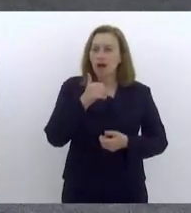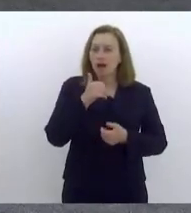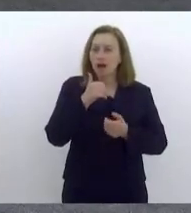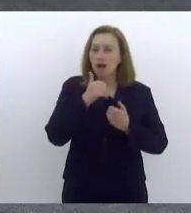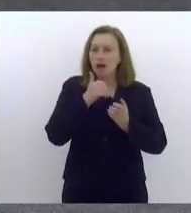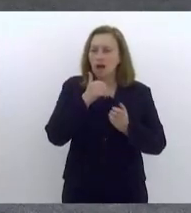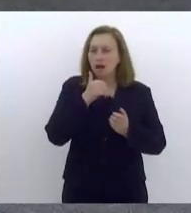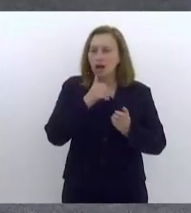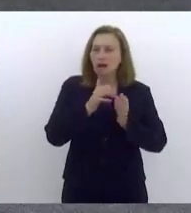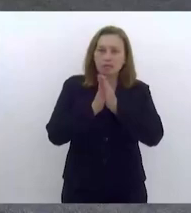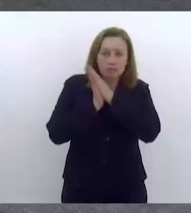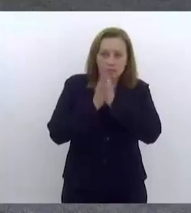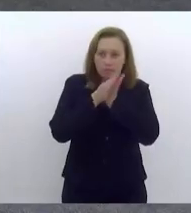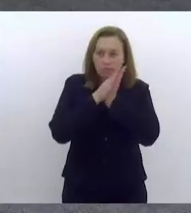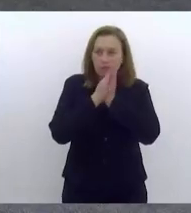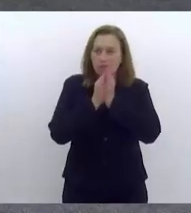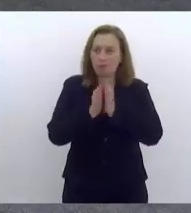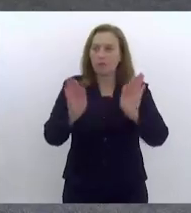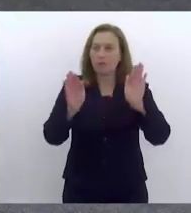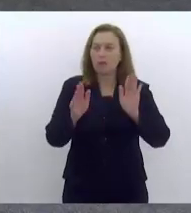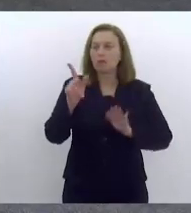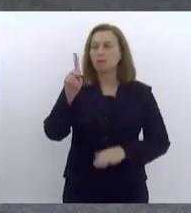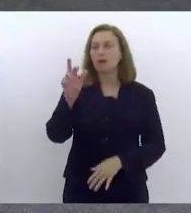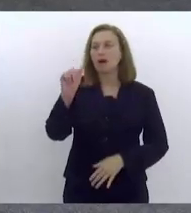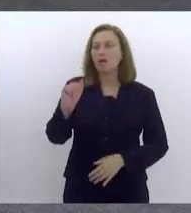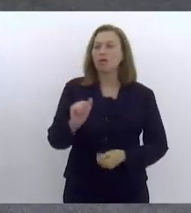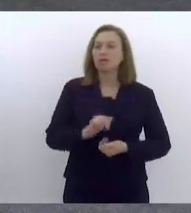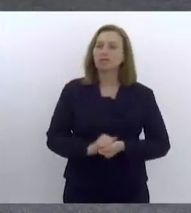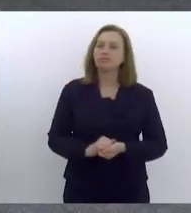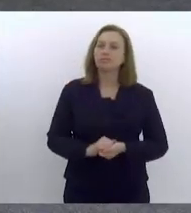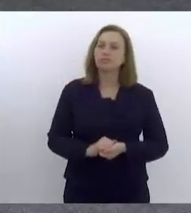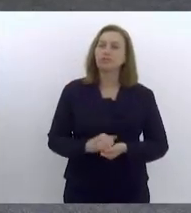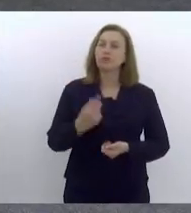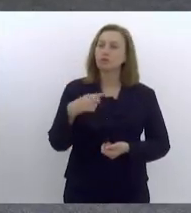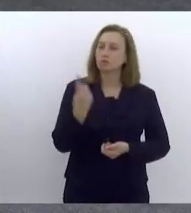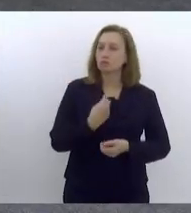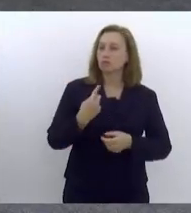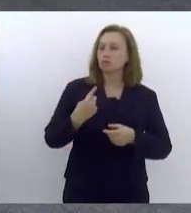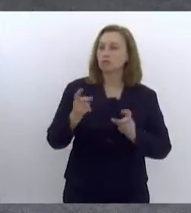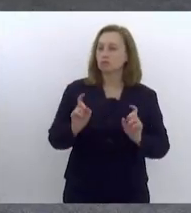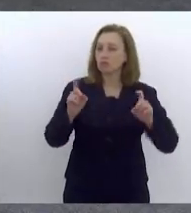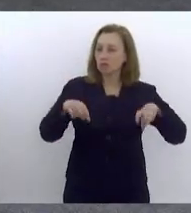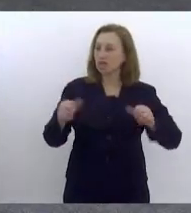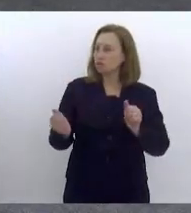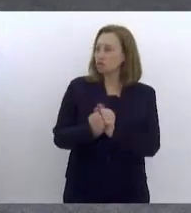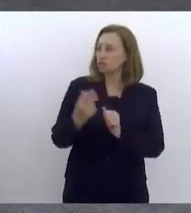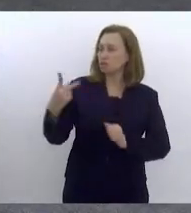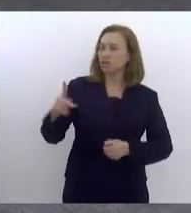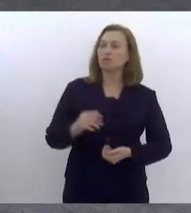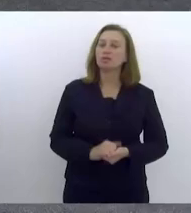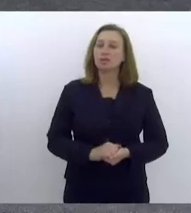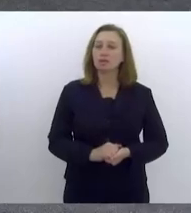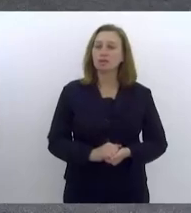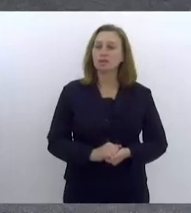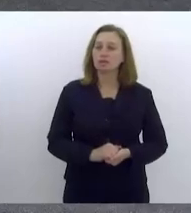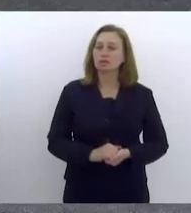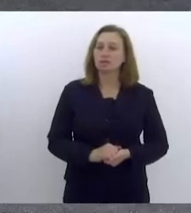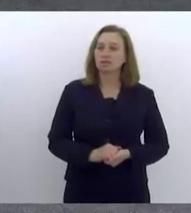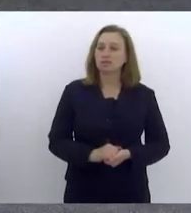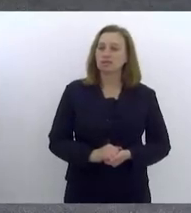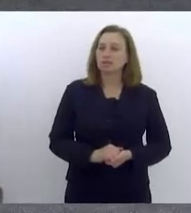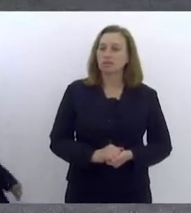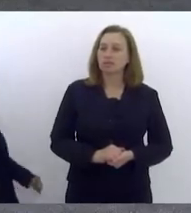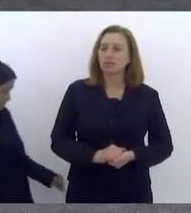que aconteceu com ela. O nosso mandato acompanhou diretamente, esteve com ela. E lembrando que depois desse caso,